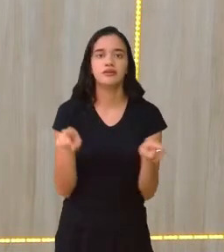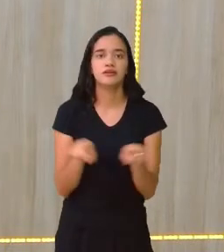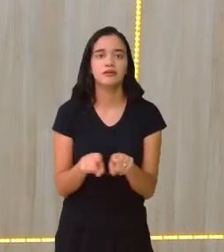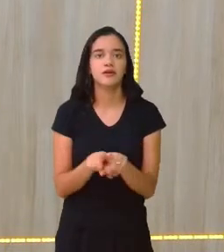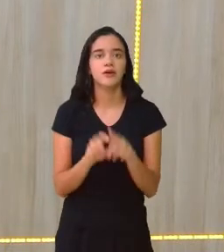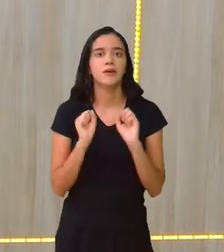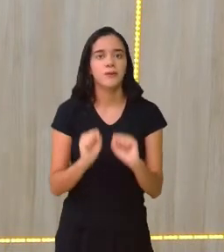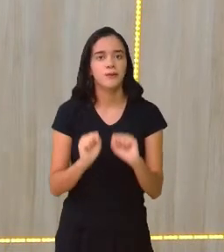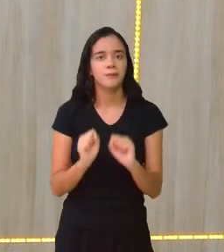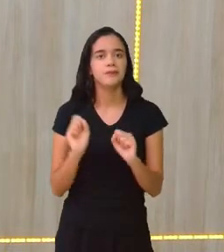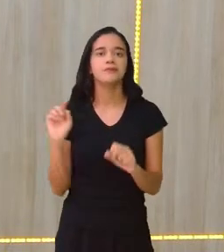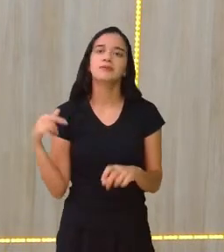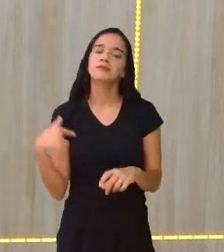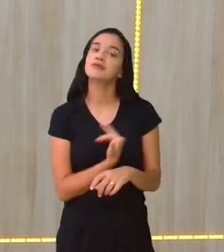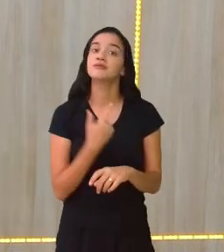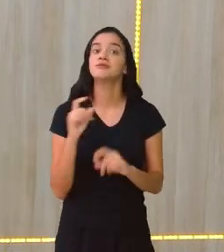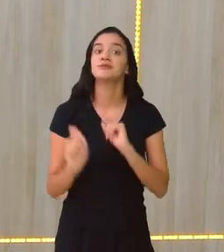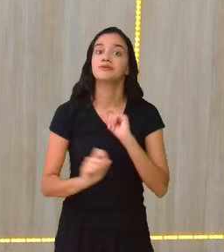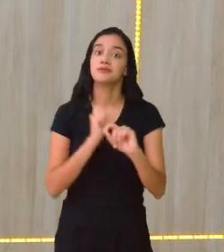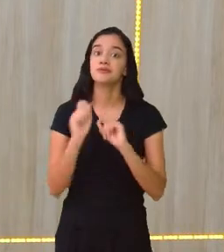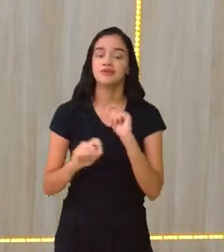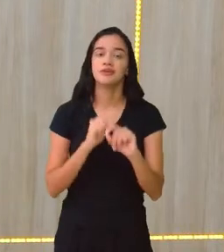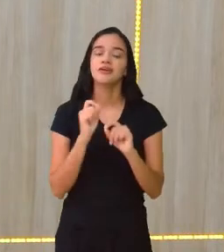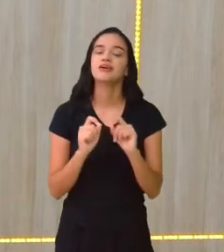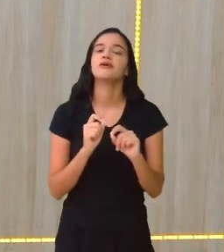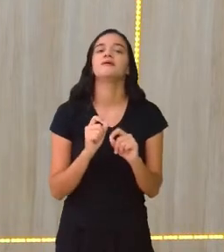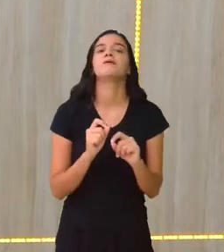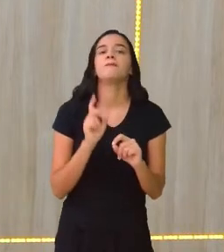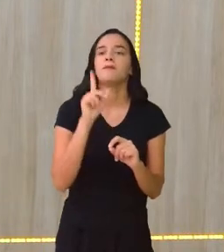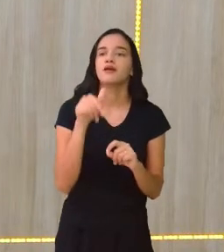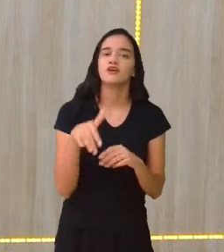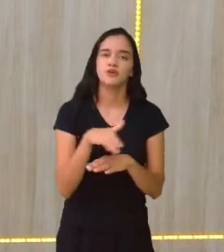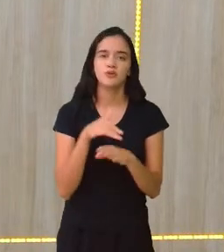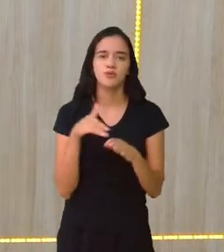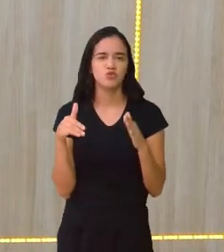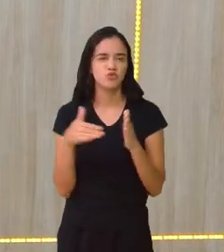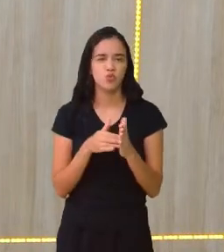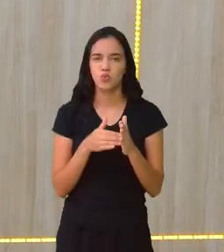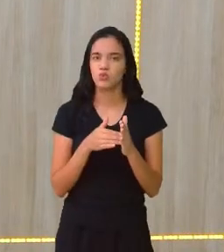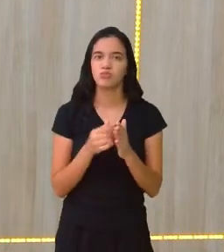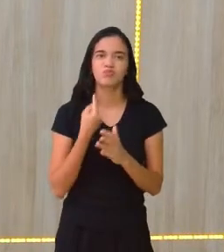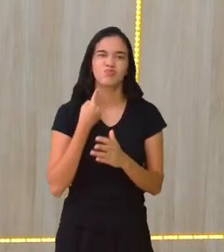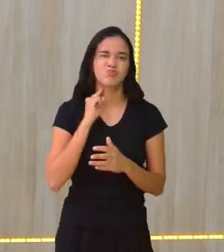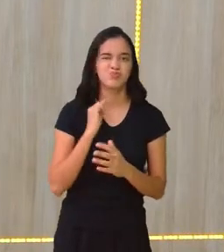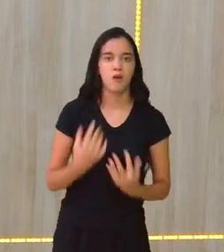podem passar para a gente, né? Então, a cadeia alimentar ali está toda poluída, né?